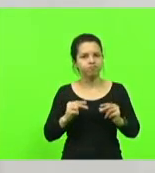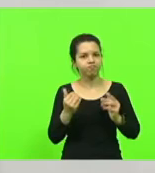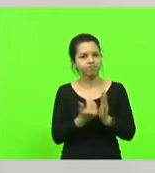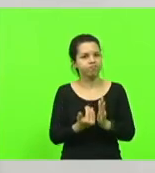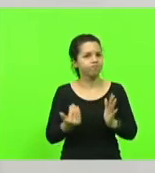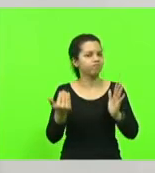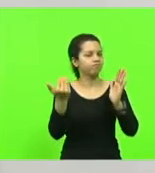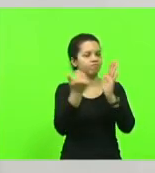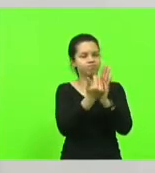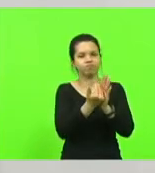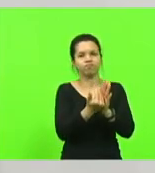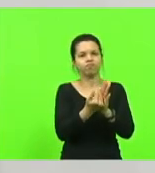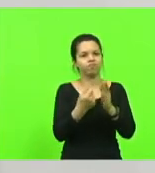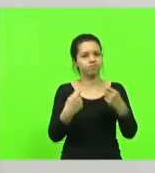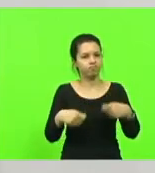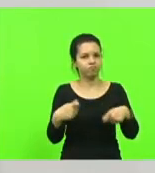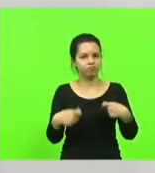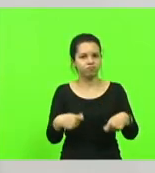gente.